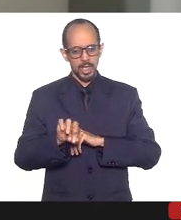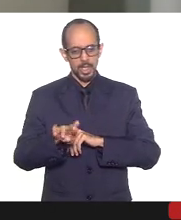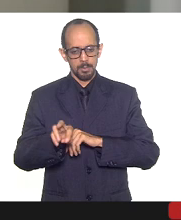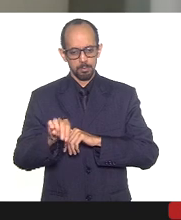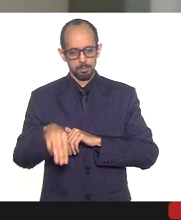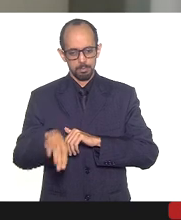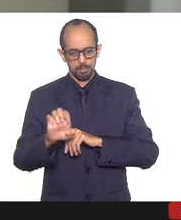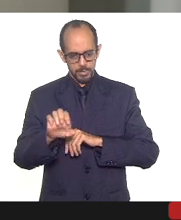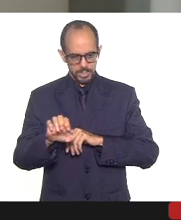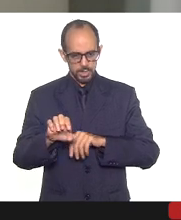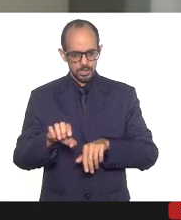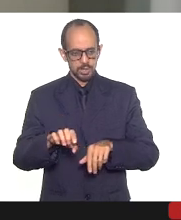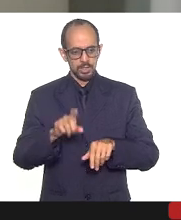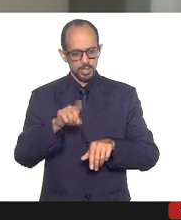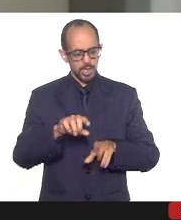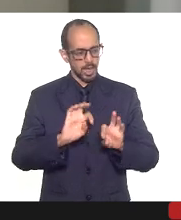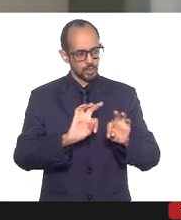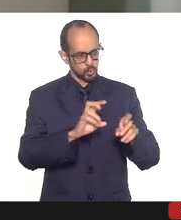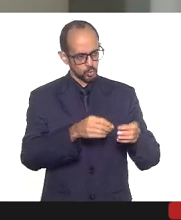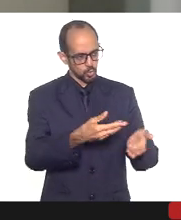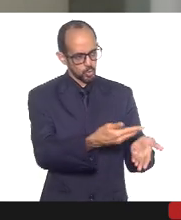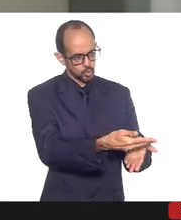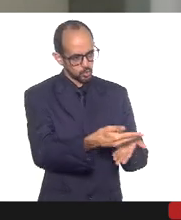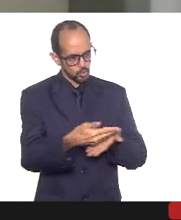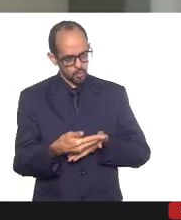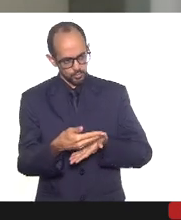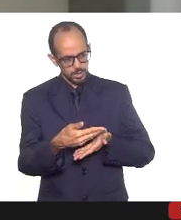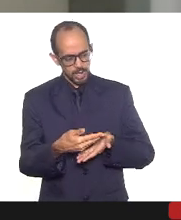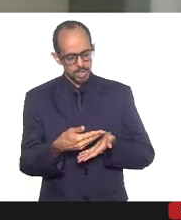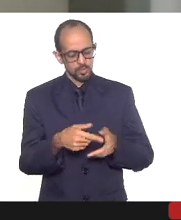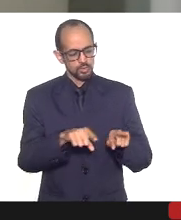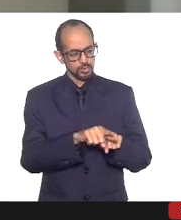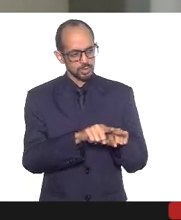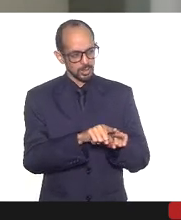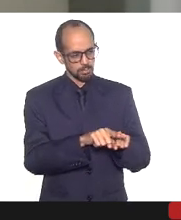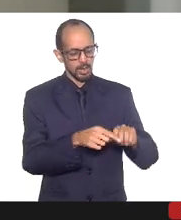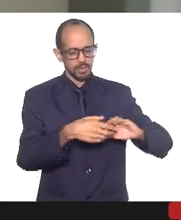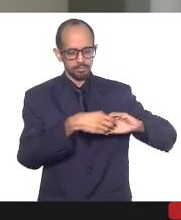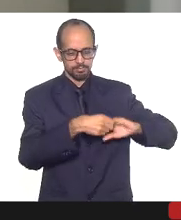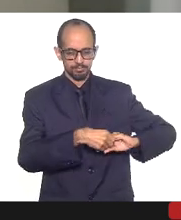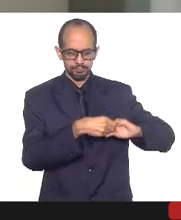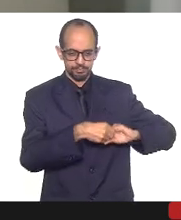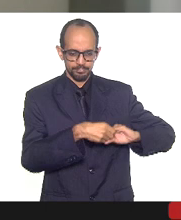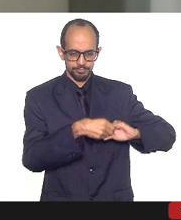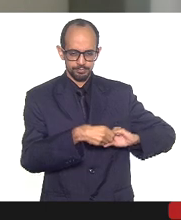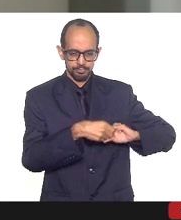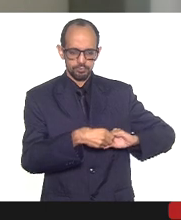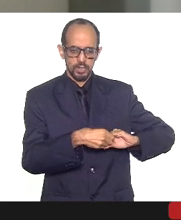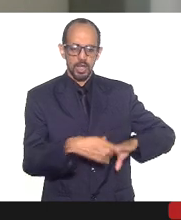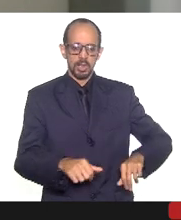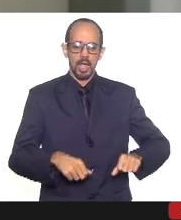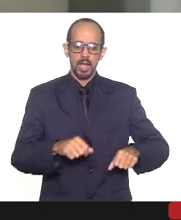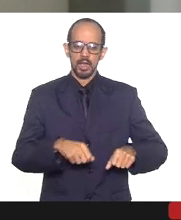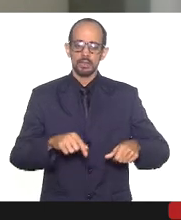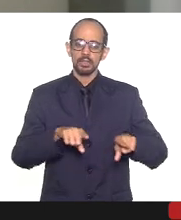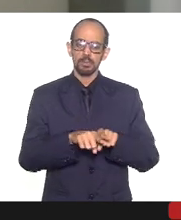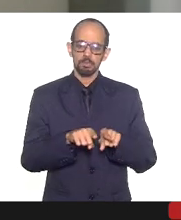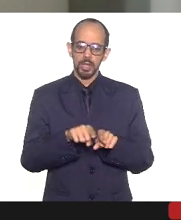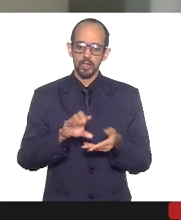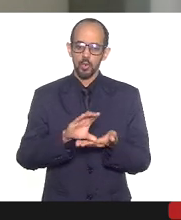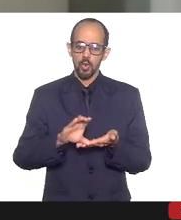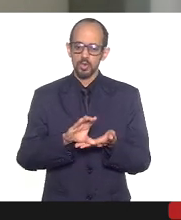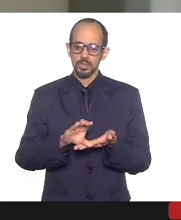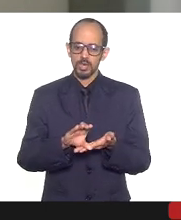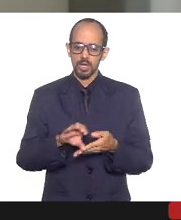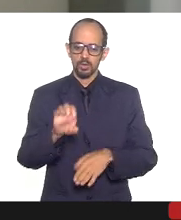estou saudando a todos os convidados aí da audiência. Está conosco o professor Stelling, do Conselho Estadual de Educação, estou vendo